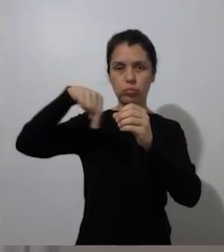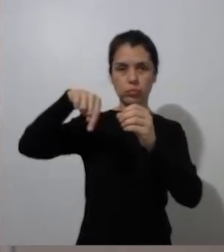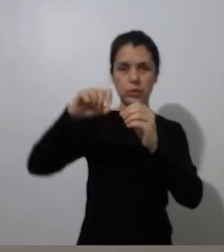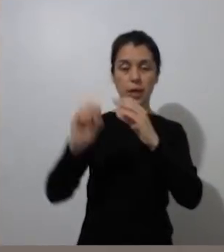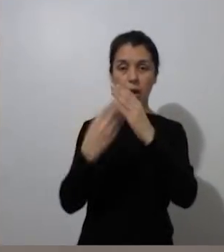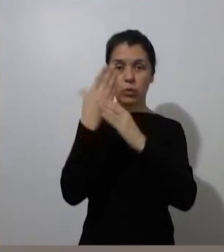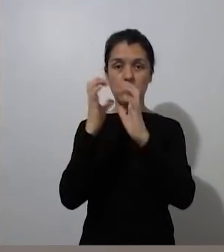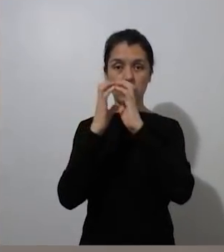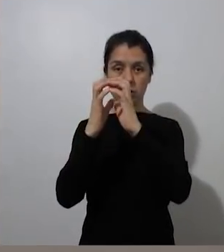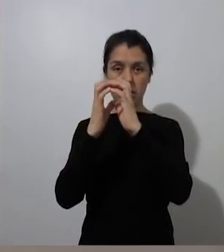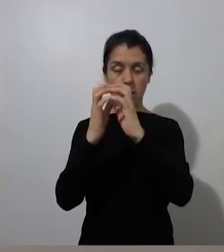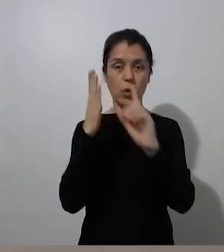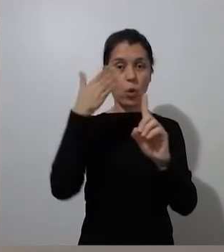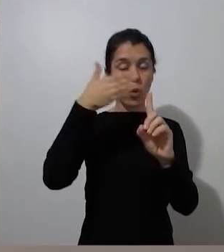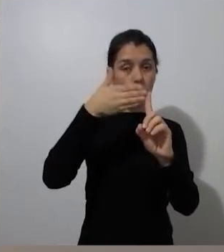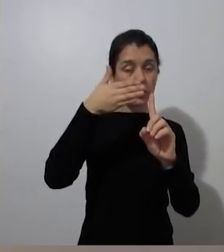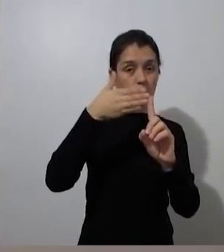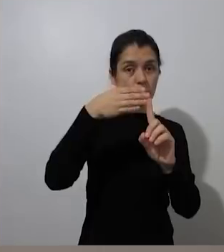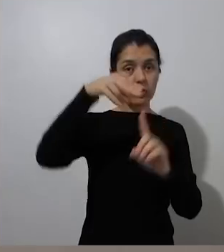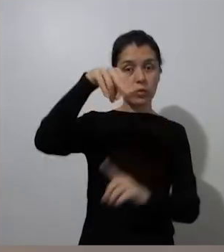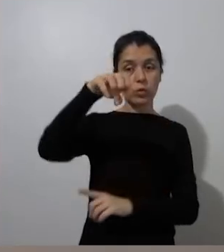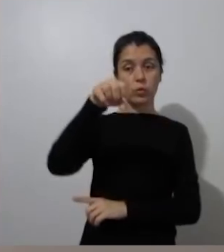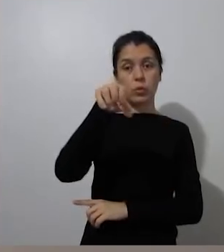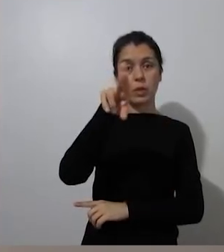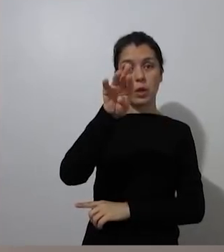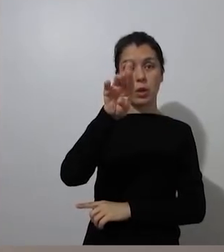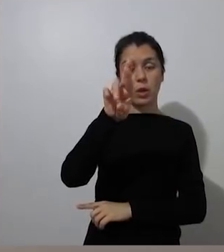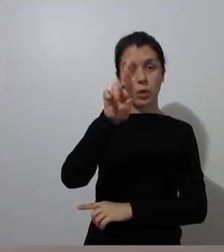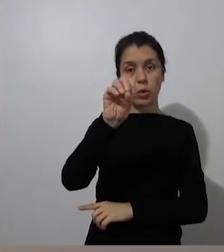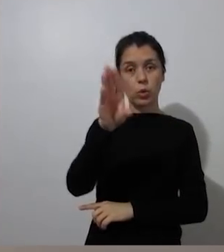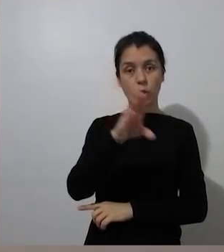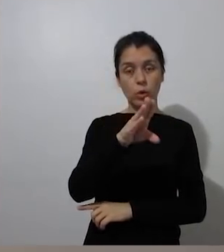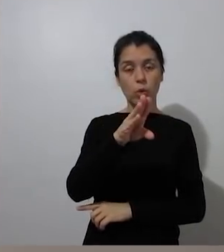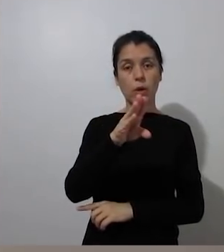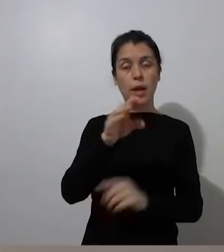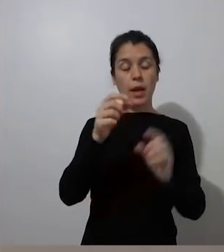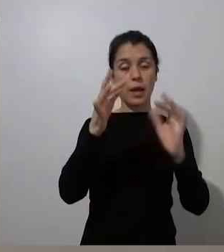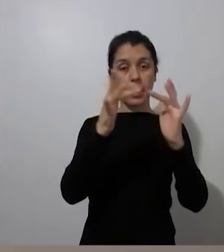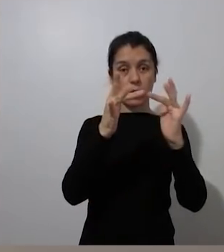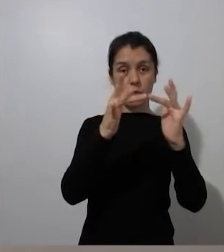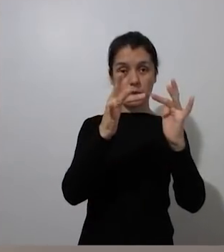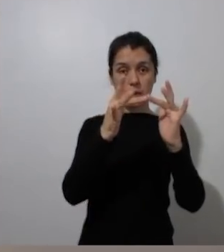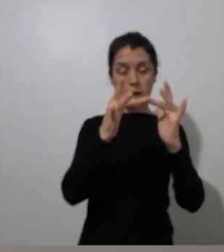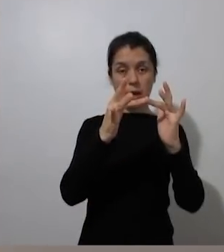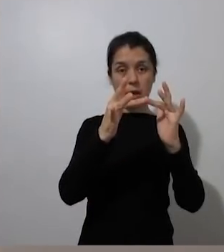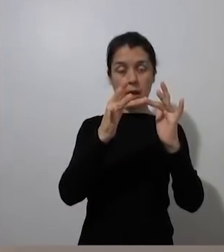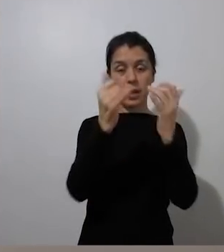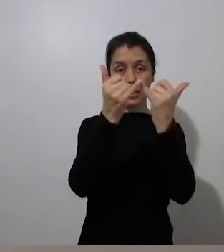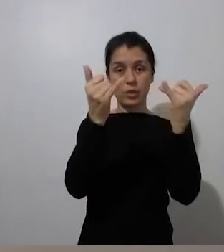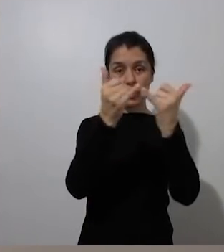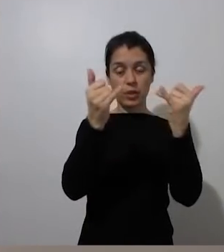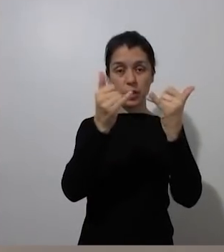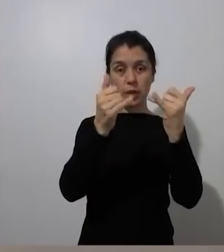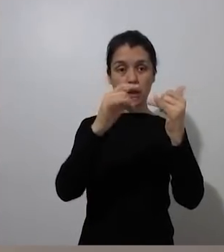inteiro. Bem, então, o objetivo do neurotransmissor é encostar no receptor, abrir os canais para